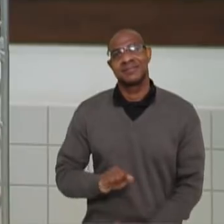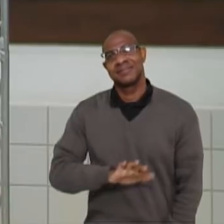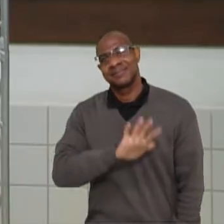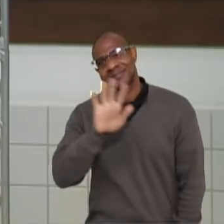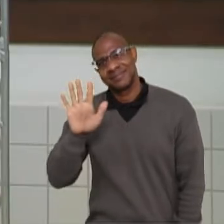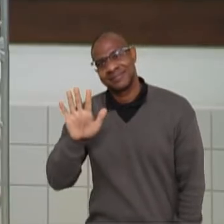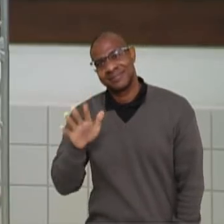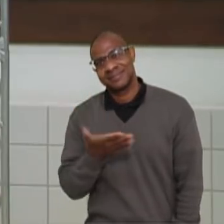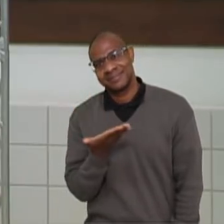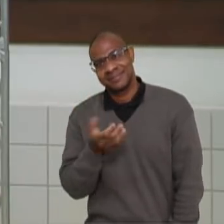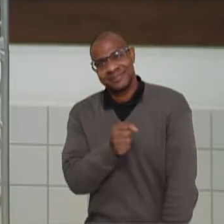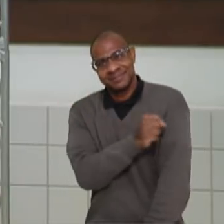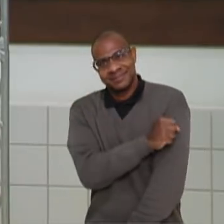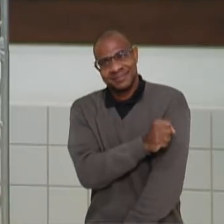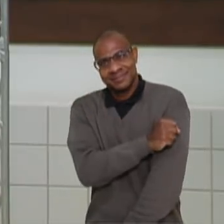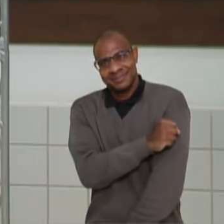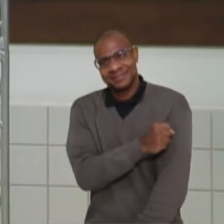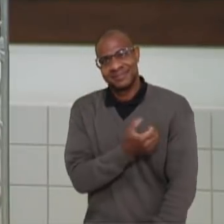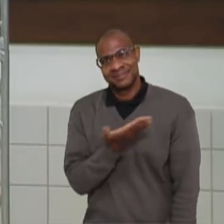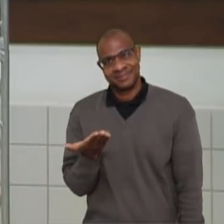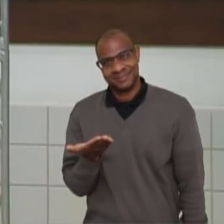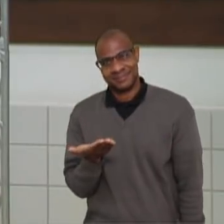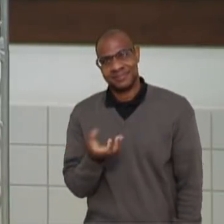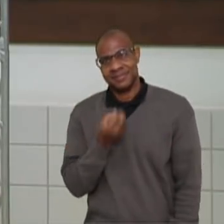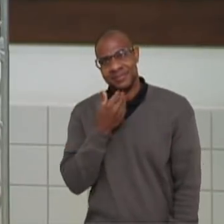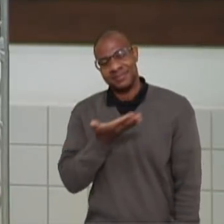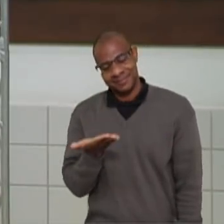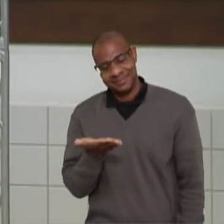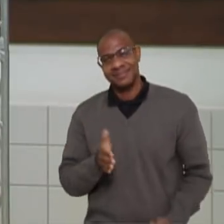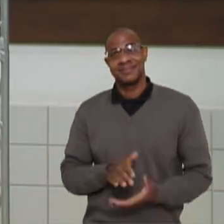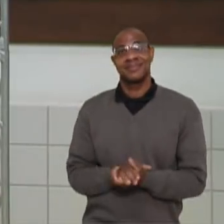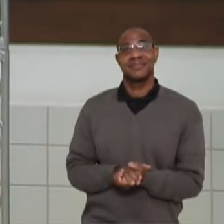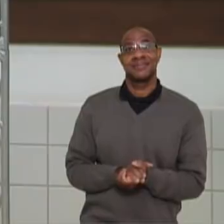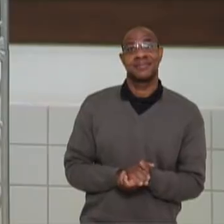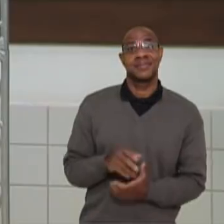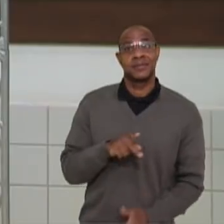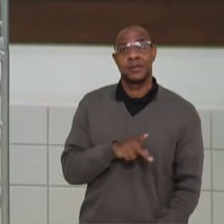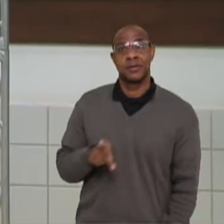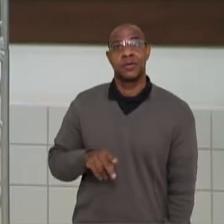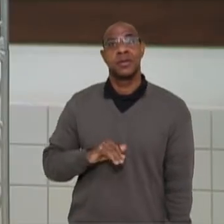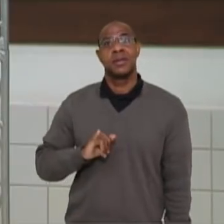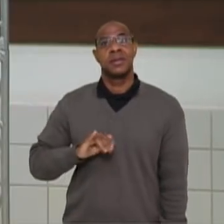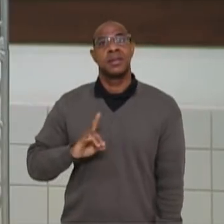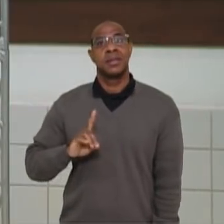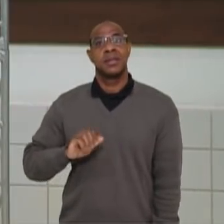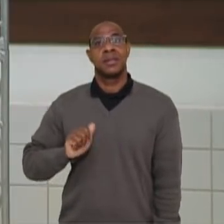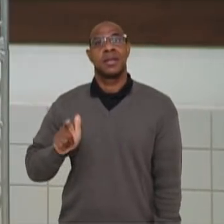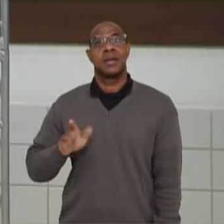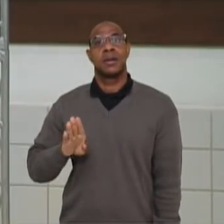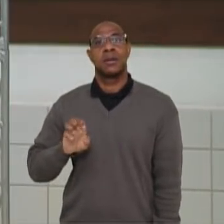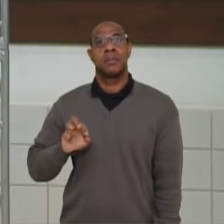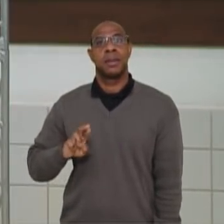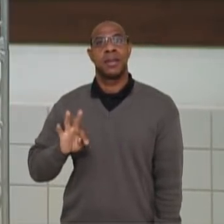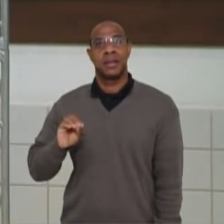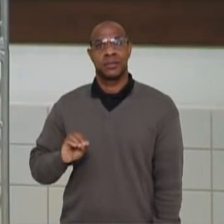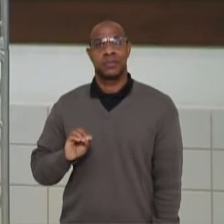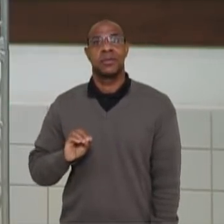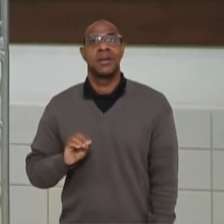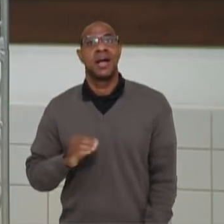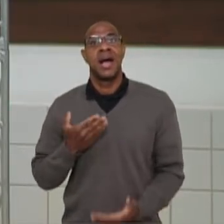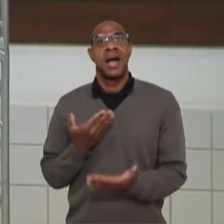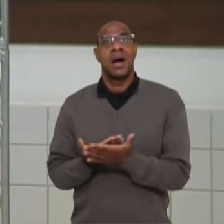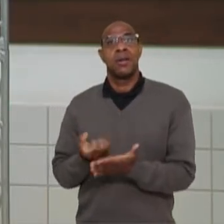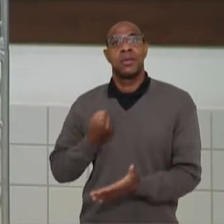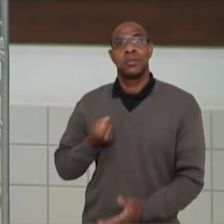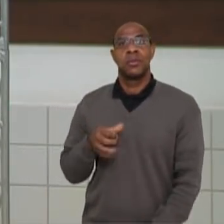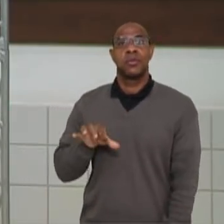Olá, pessoal do oitavo ano, tudo bem com vocês? Espero que estejam todos bem. Eu sou o professor Hidalberto, essa é a nossa aula 98 de matemática, mas